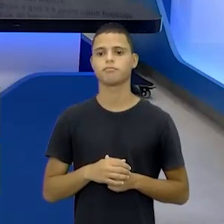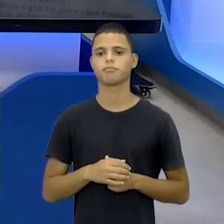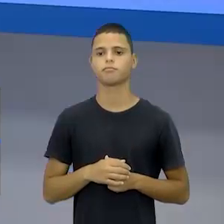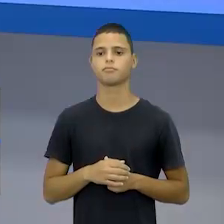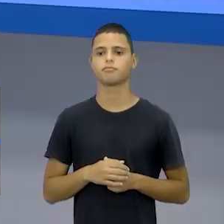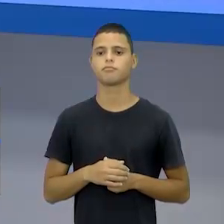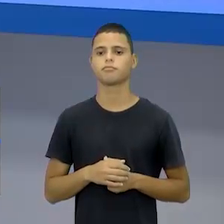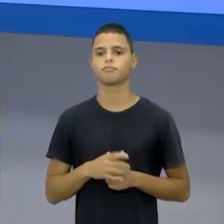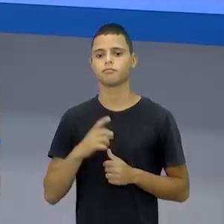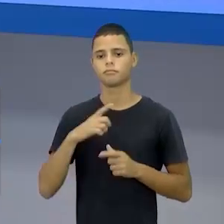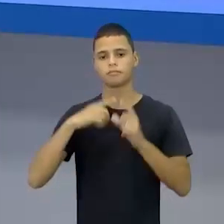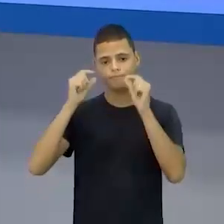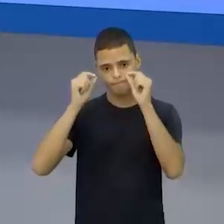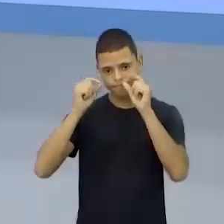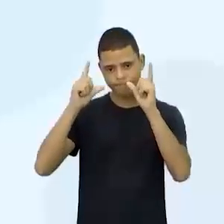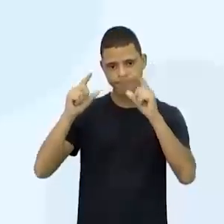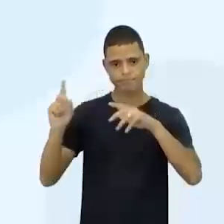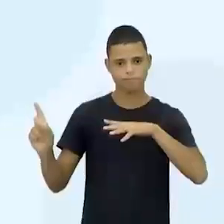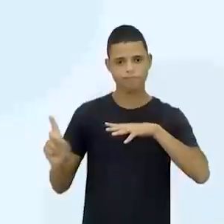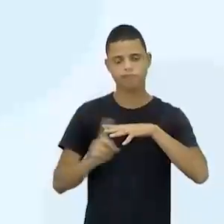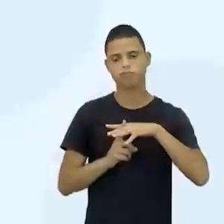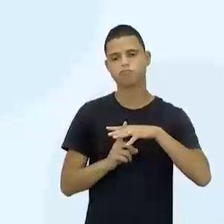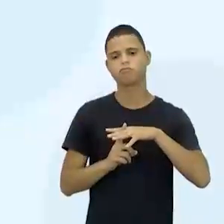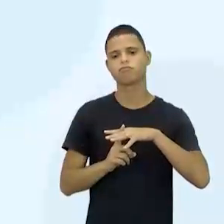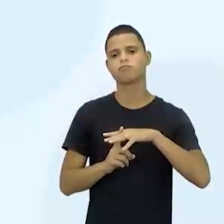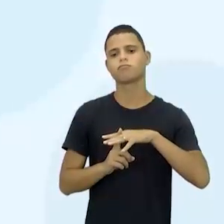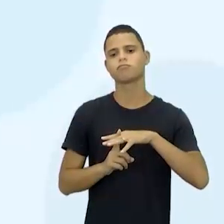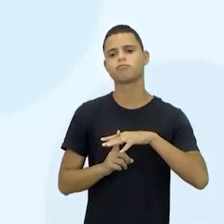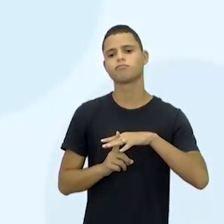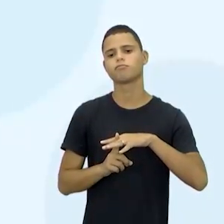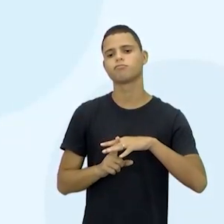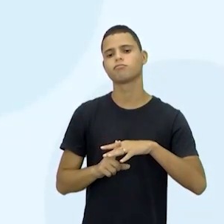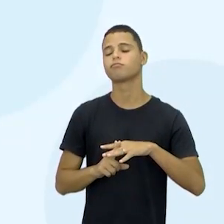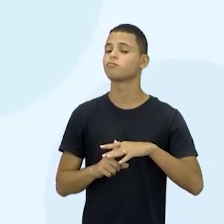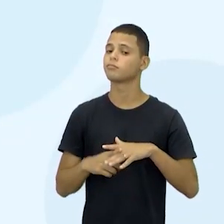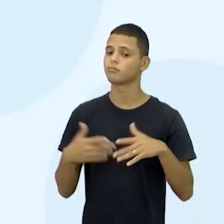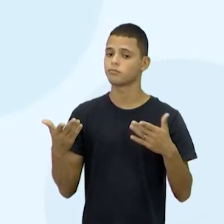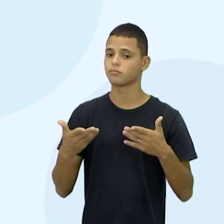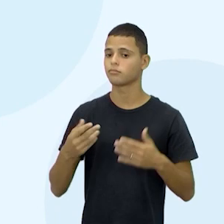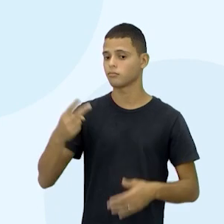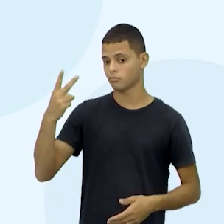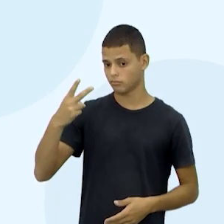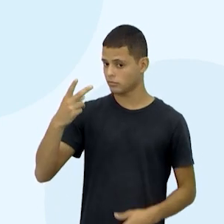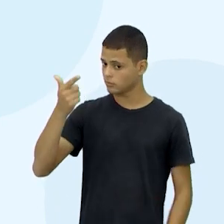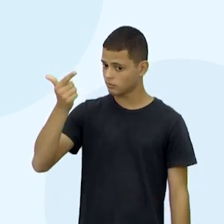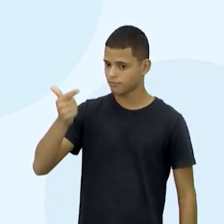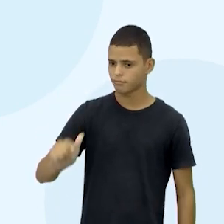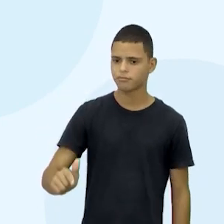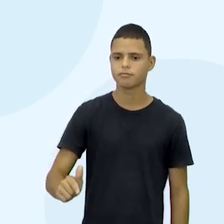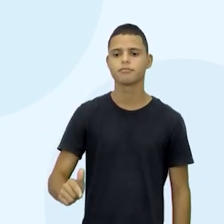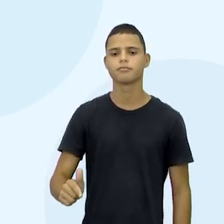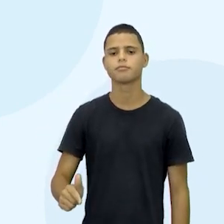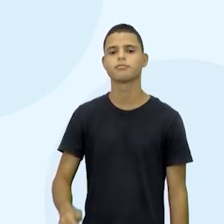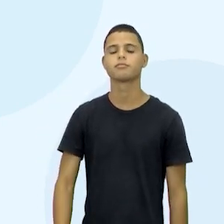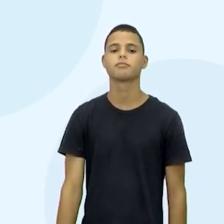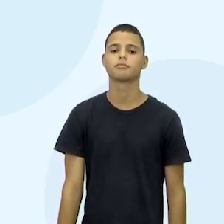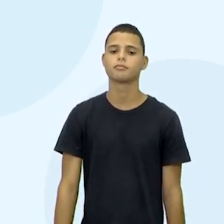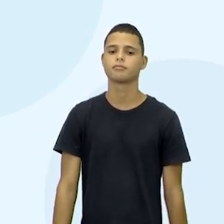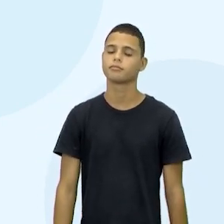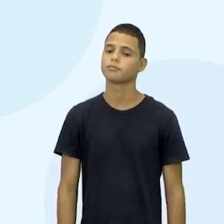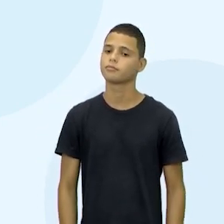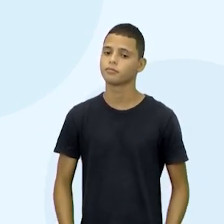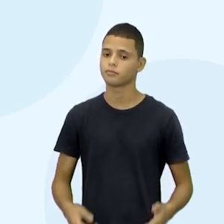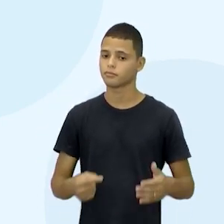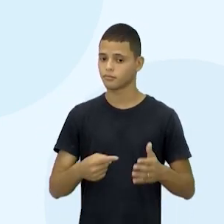gente tem um de olho na integração. Que é o de olho na integração já é a segunda vez que aparece aqui nesse... decorrer, né?